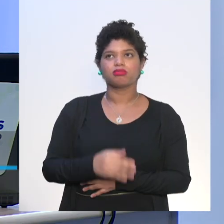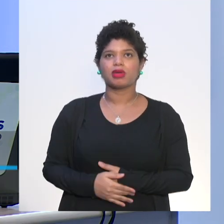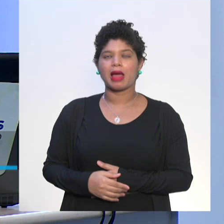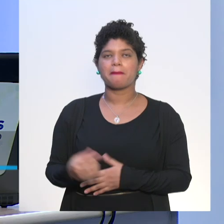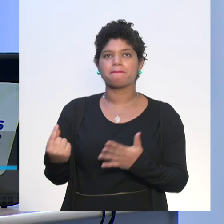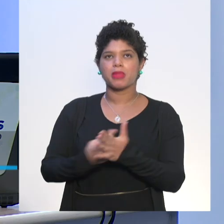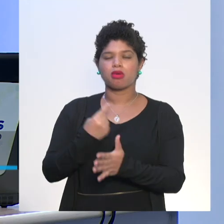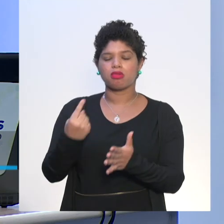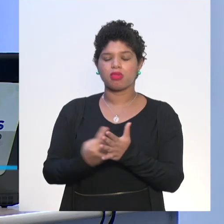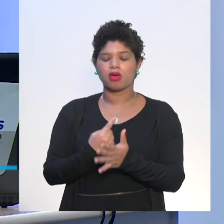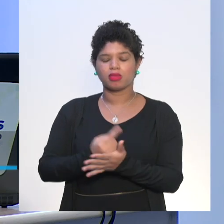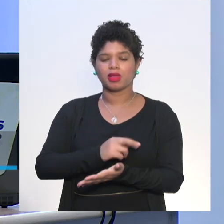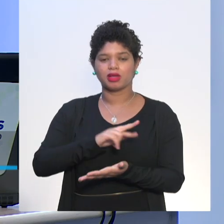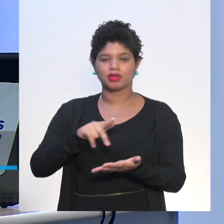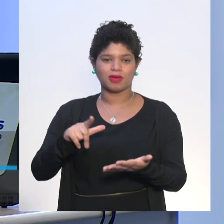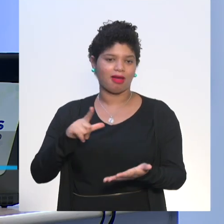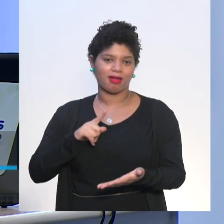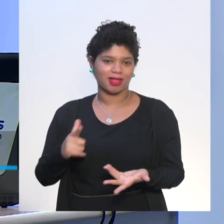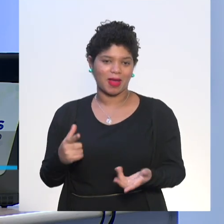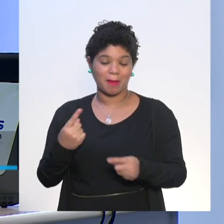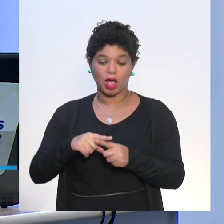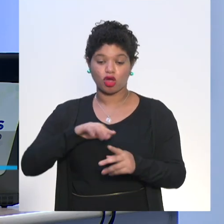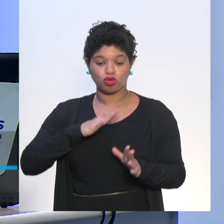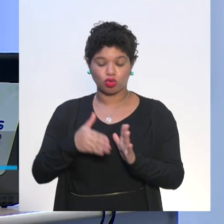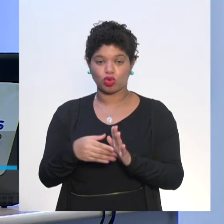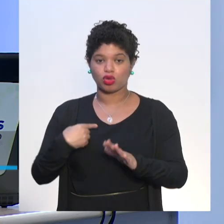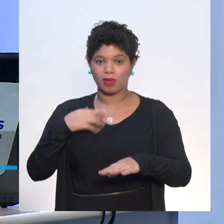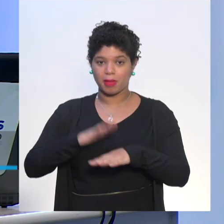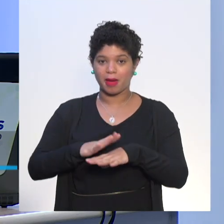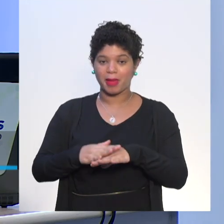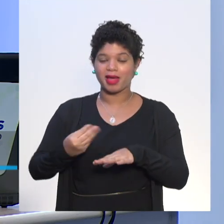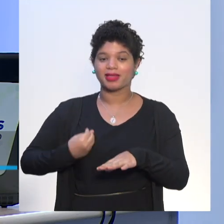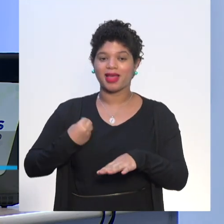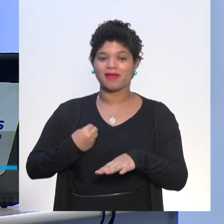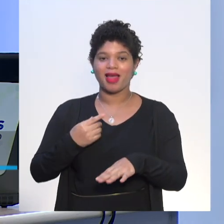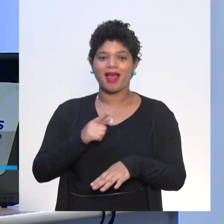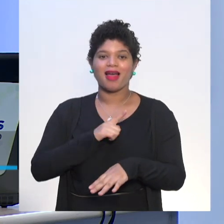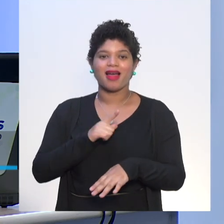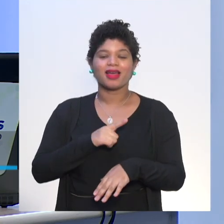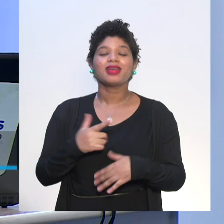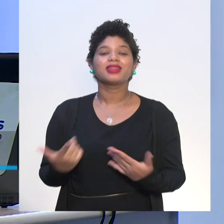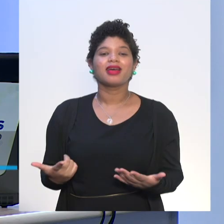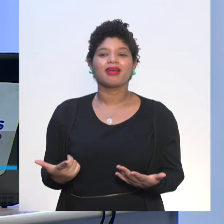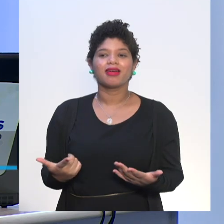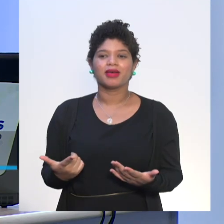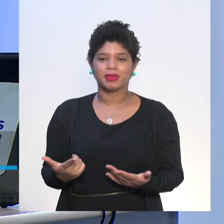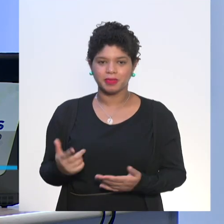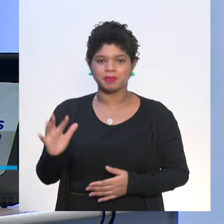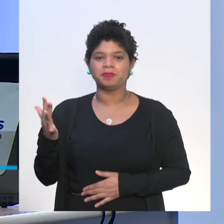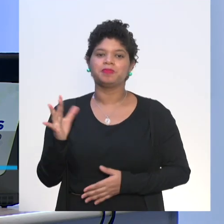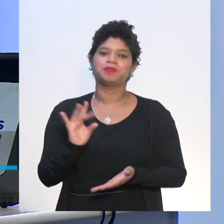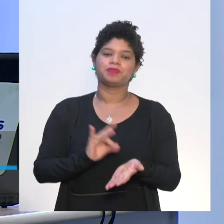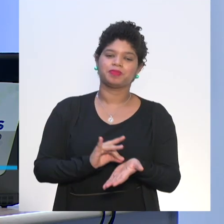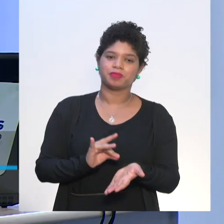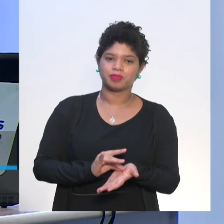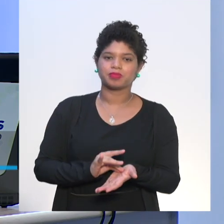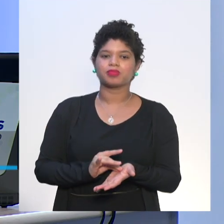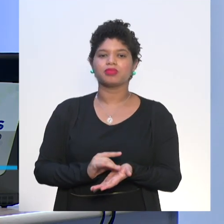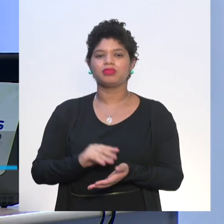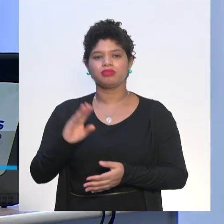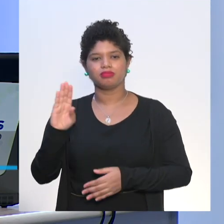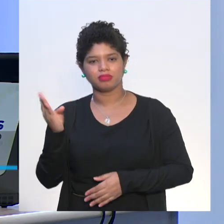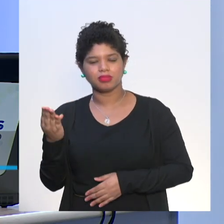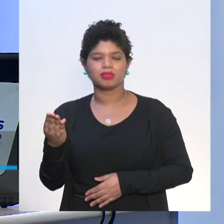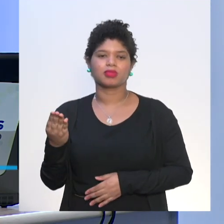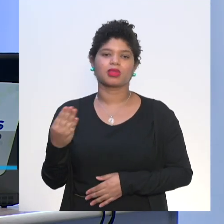de um modo ou de outro, a gente acaba se deparando, né, com essa questão sobre verdade, sobre